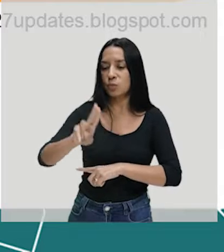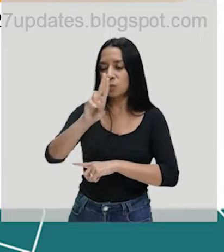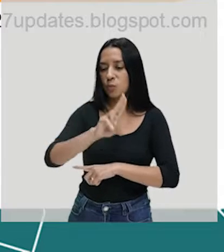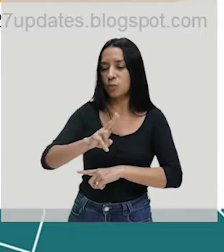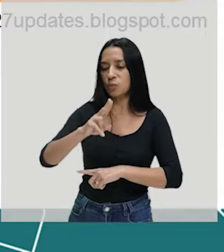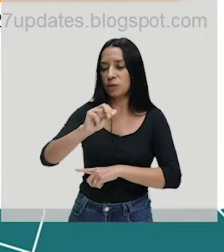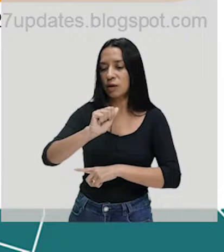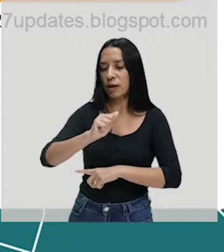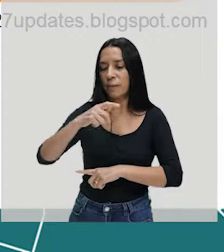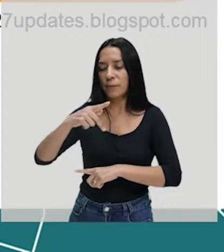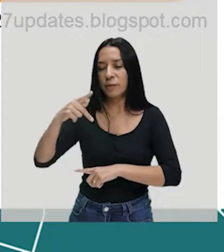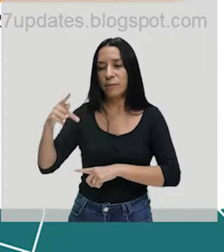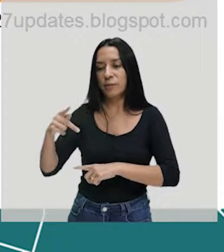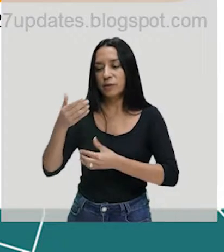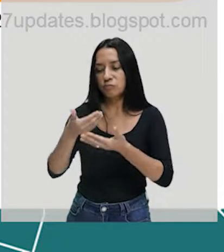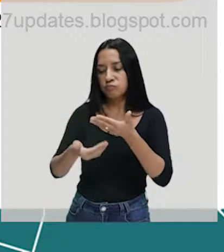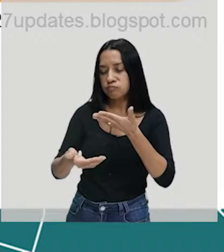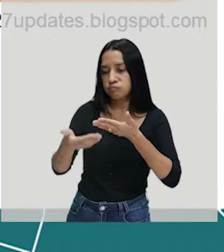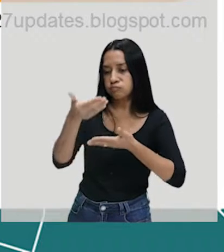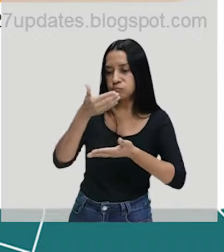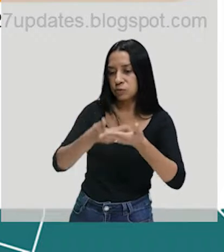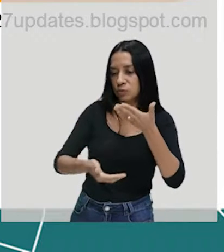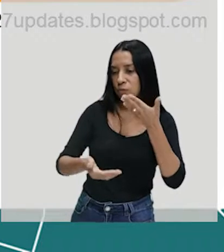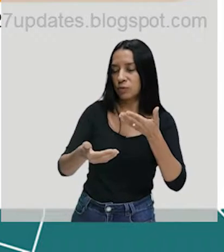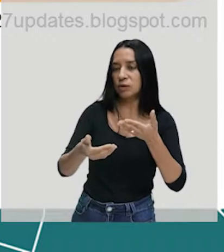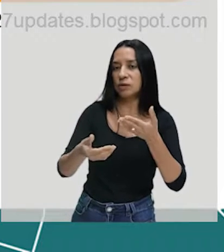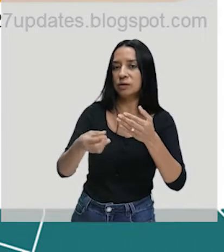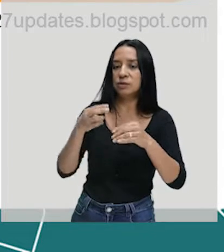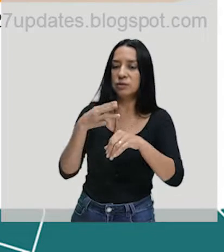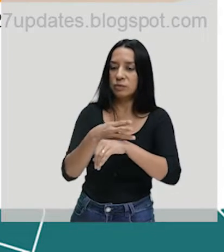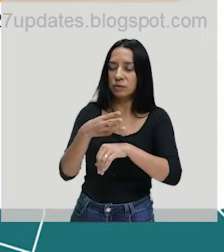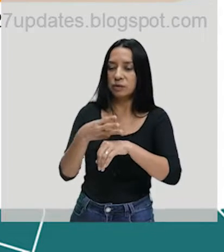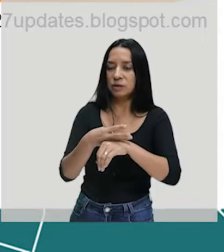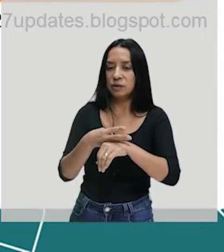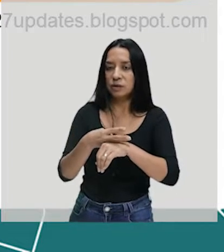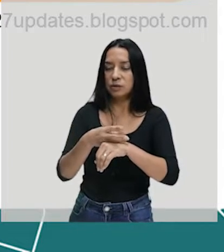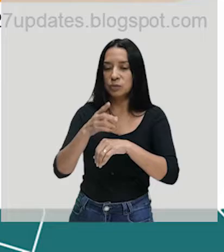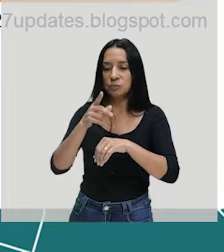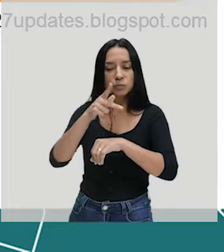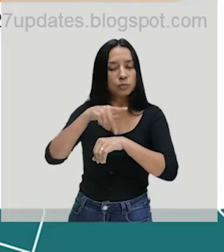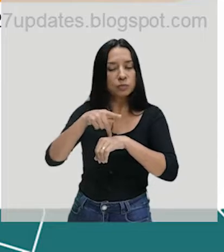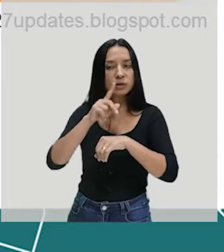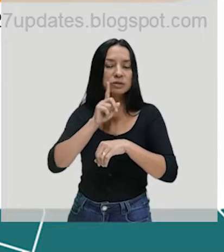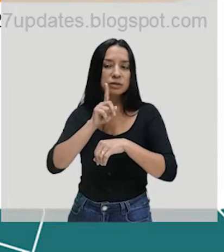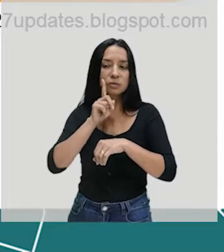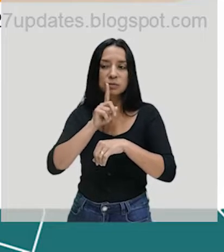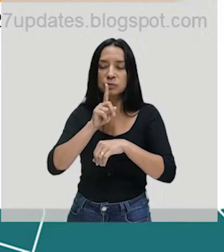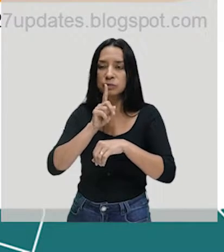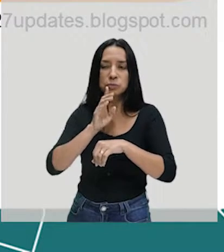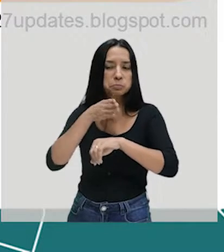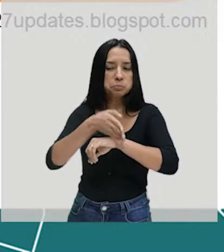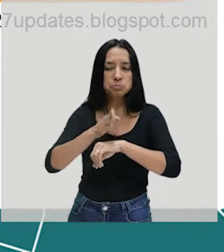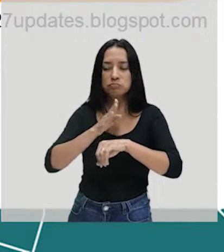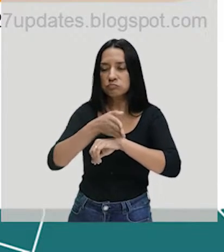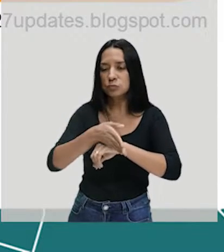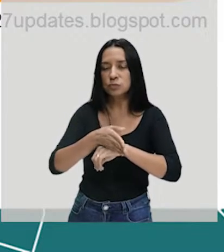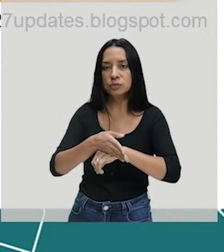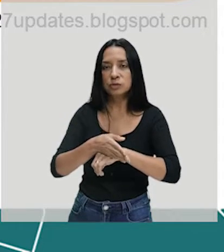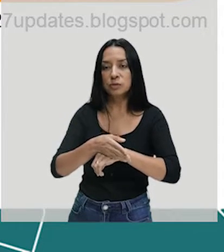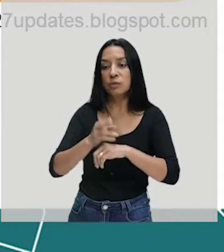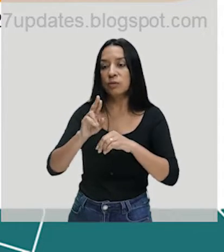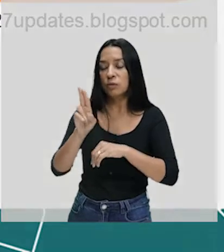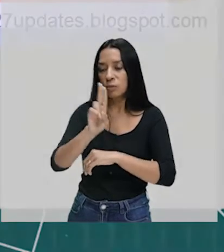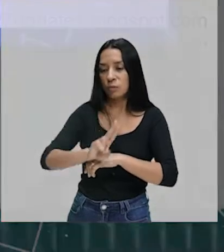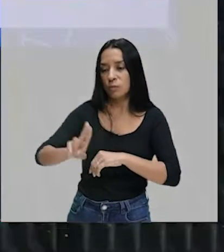aplicativos de troca de mensagem nos Estados Unidos Eles Não Usam certos aplicativos com tanta frequência eles usam um recurso